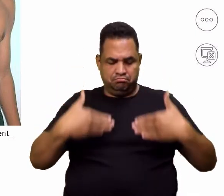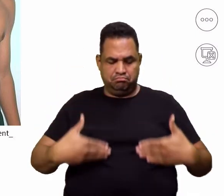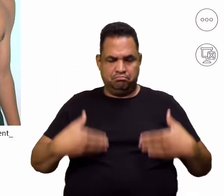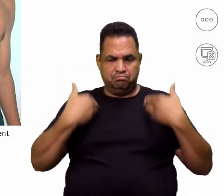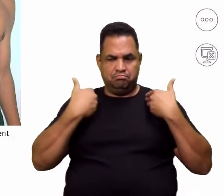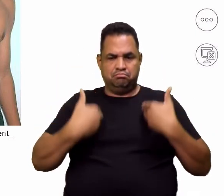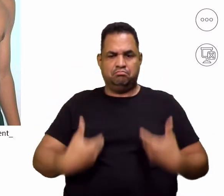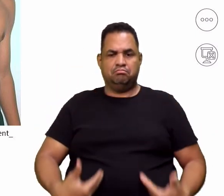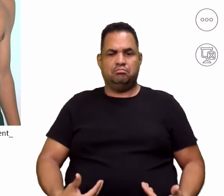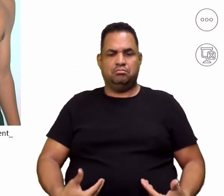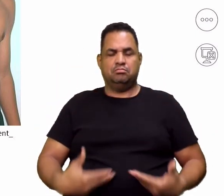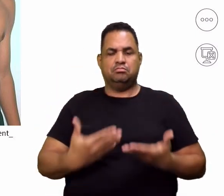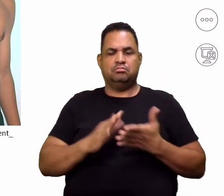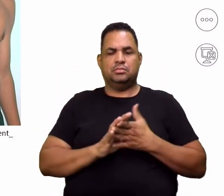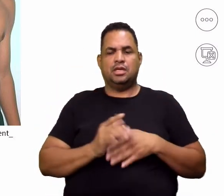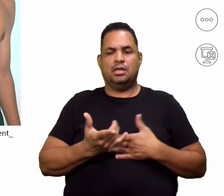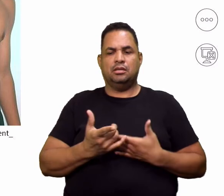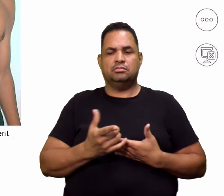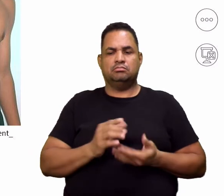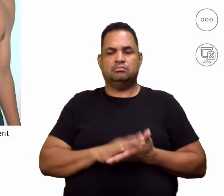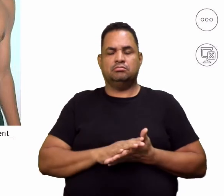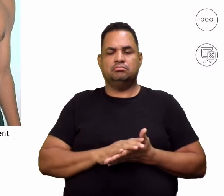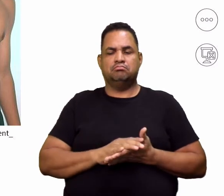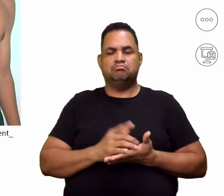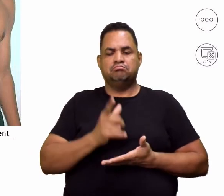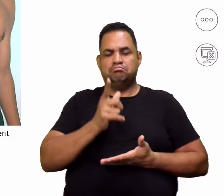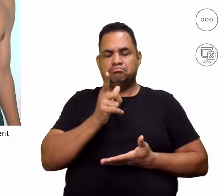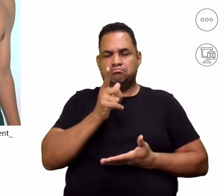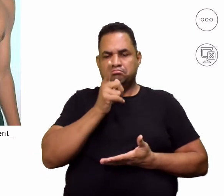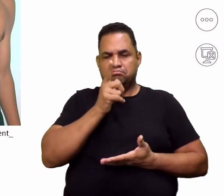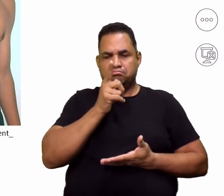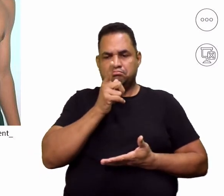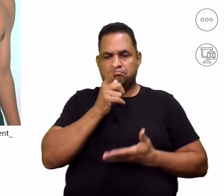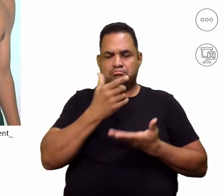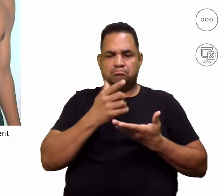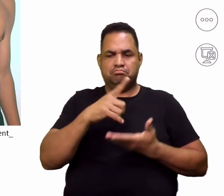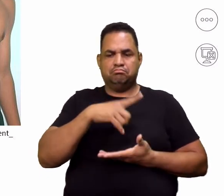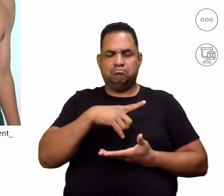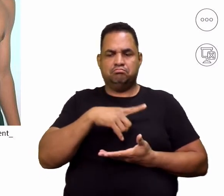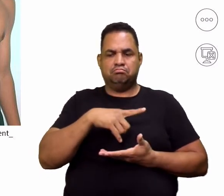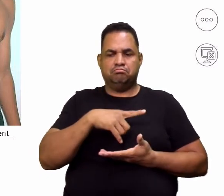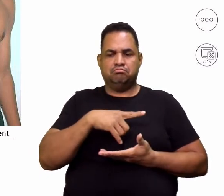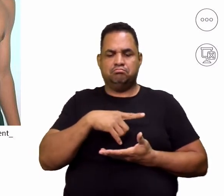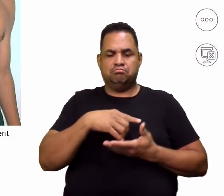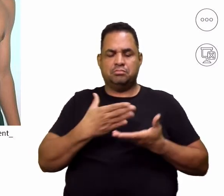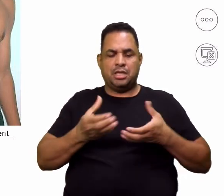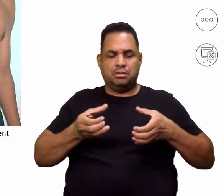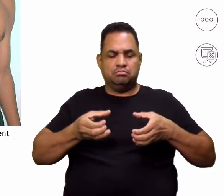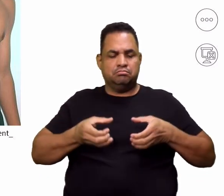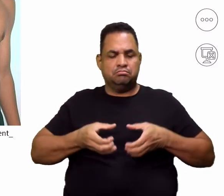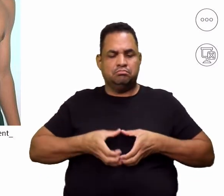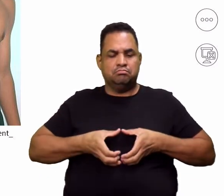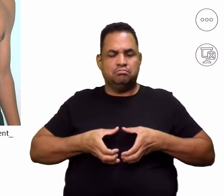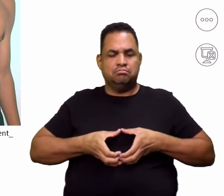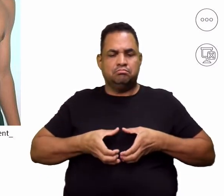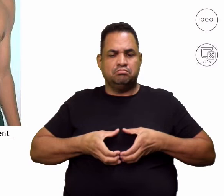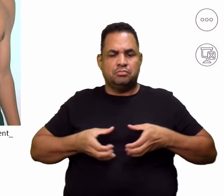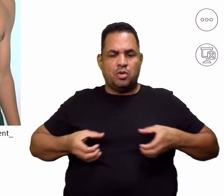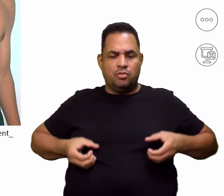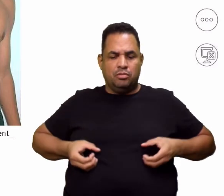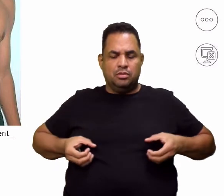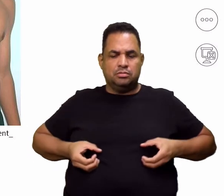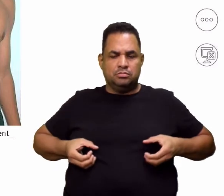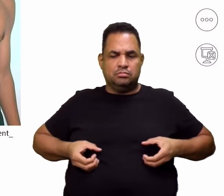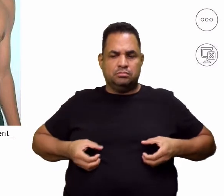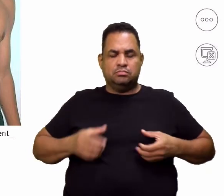genitália masculina, quando coexistem testículos e ovários, tá bom? Então, ele